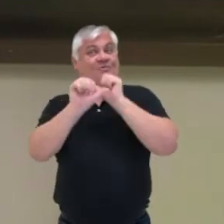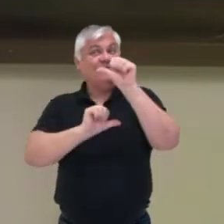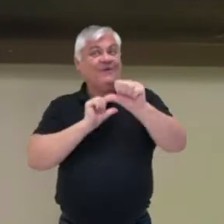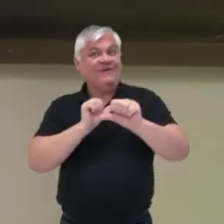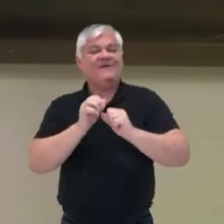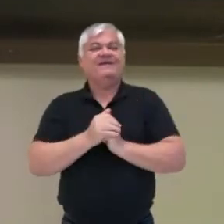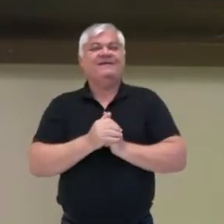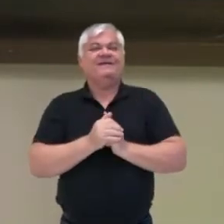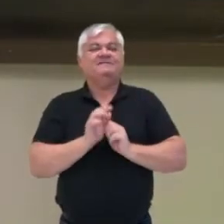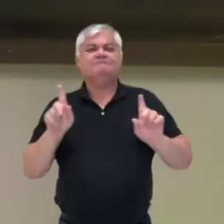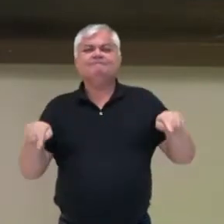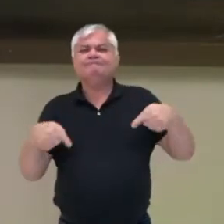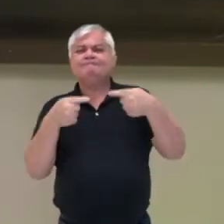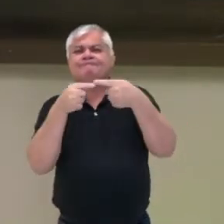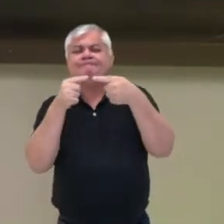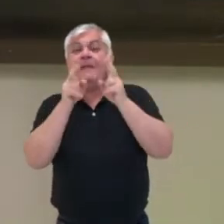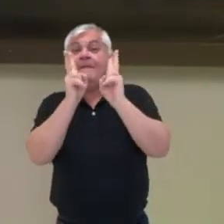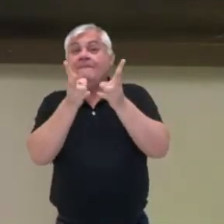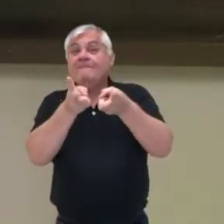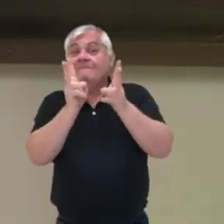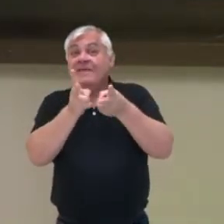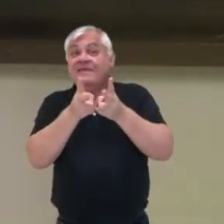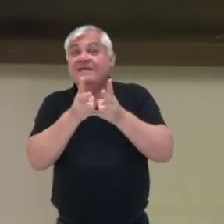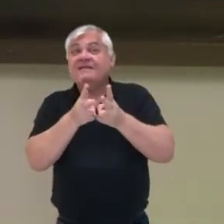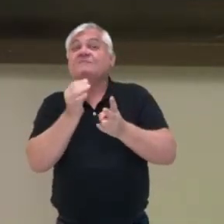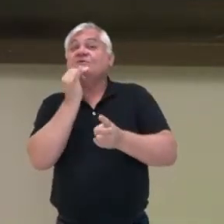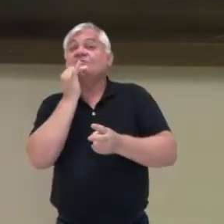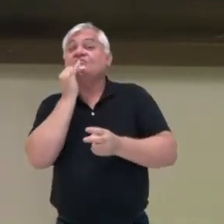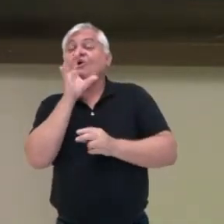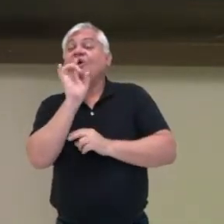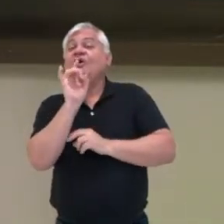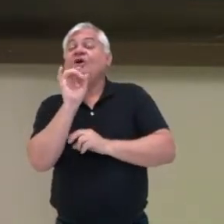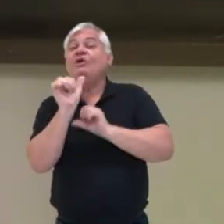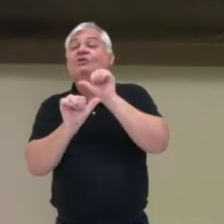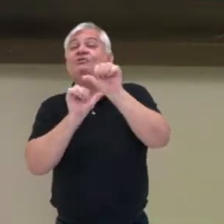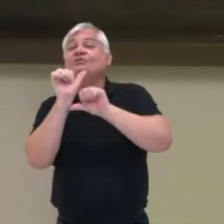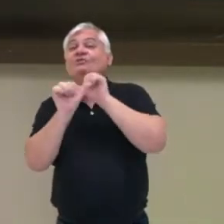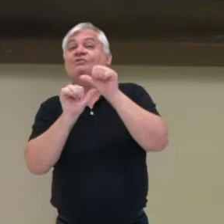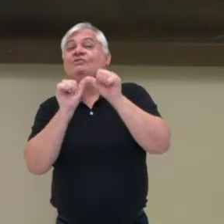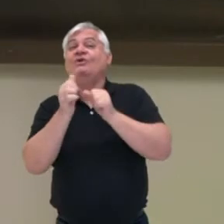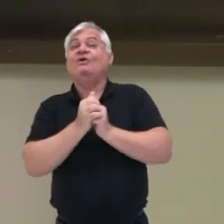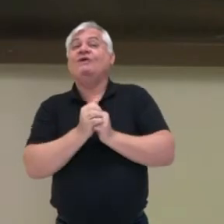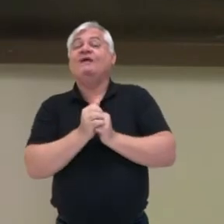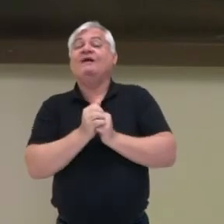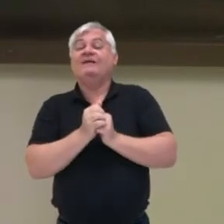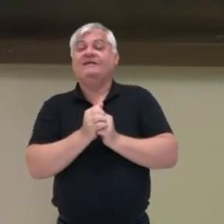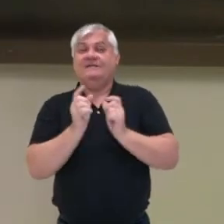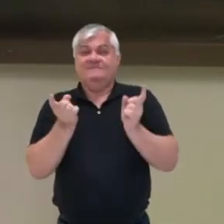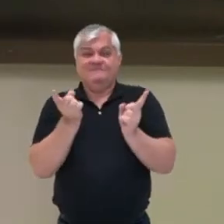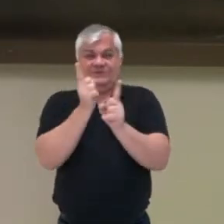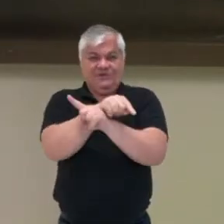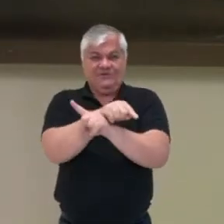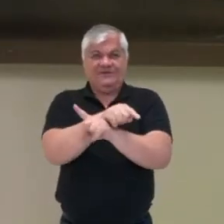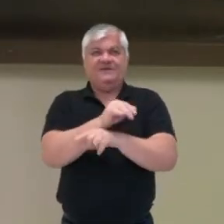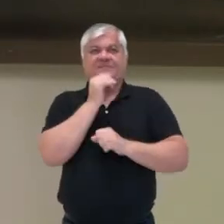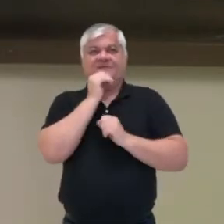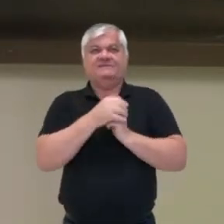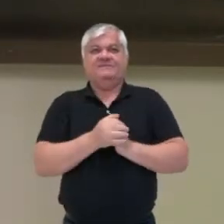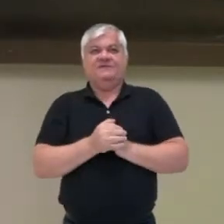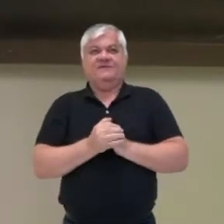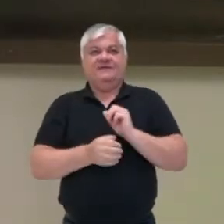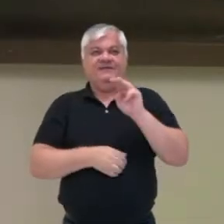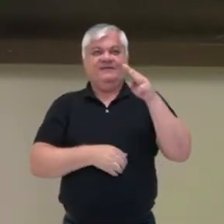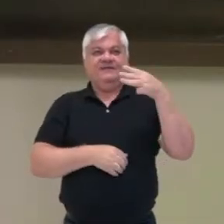está aplicando a mesma propriedade, só que inversamente. Aqui eu tinha